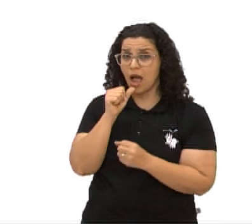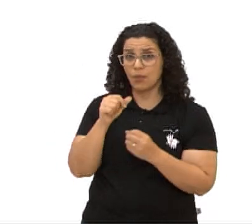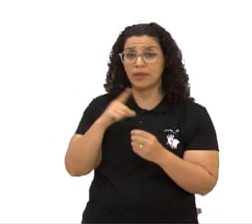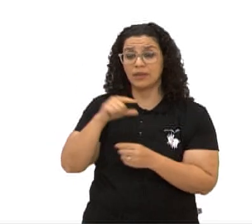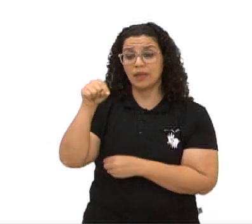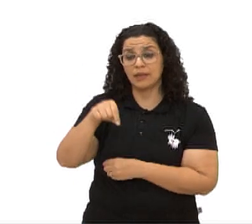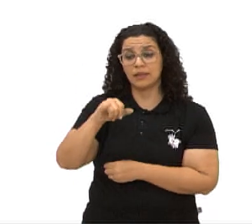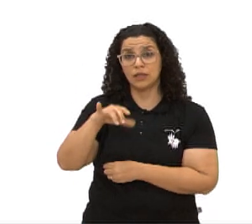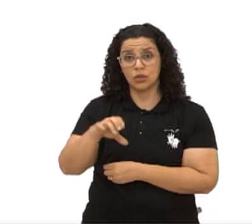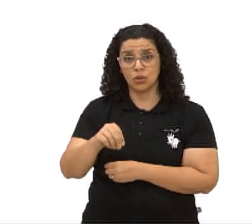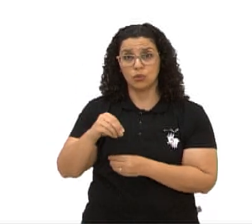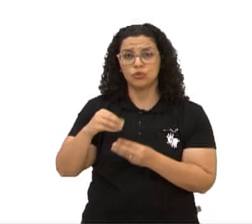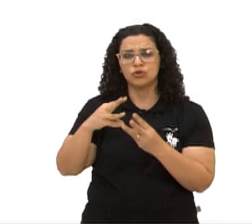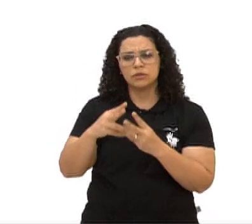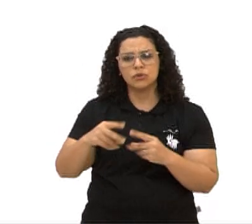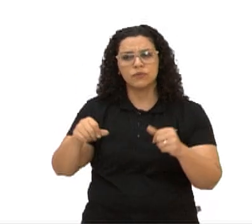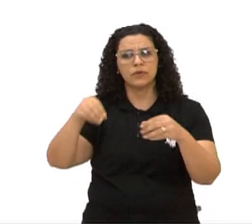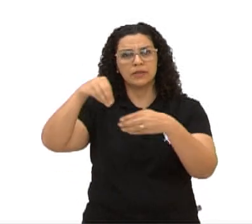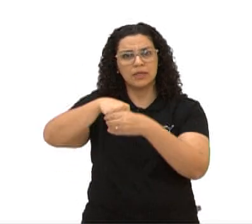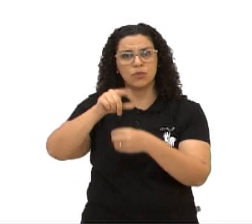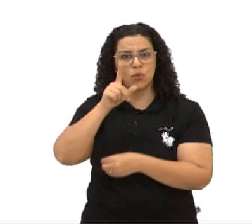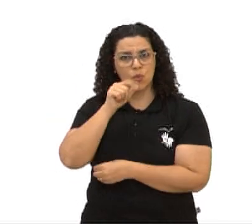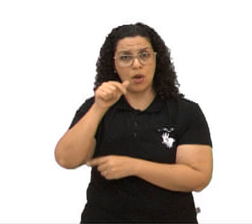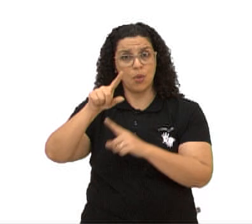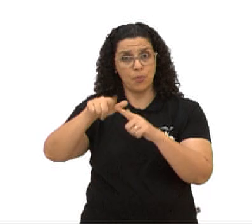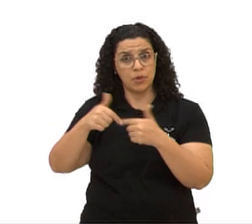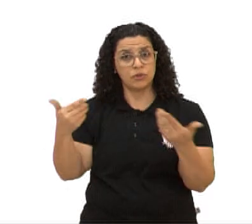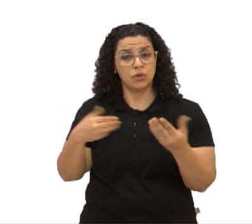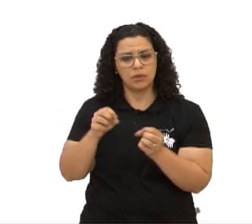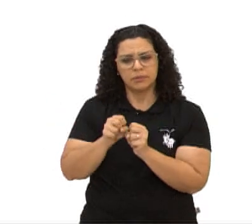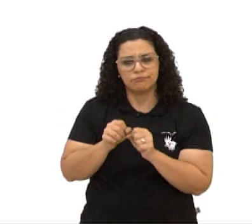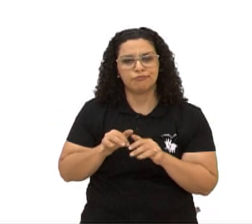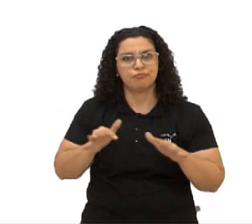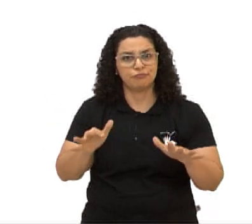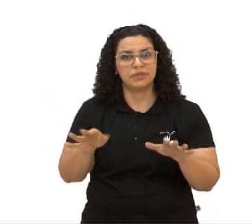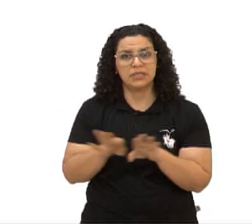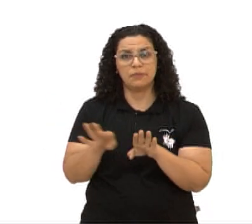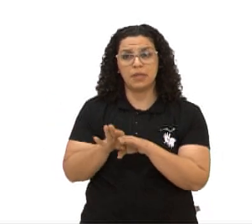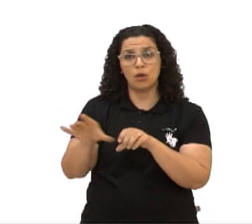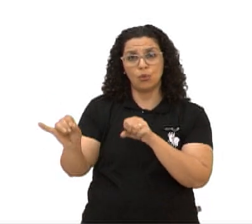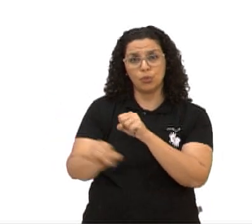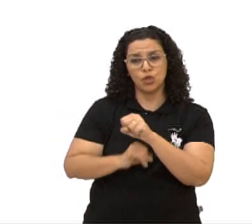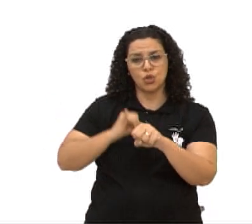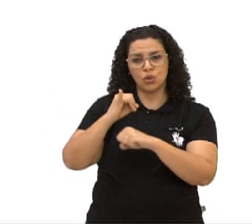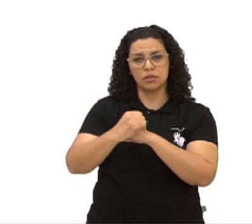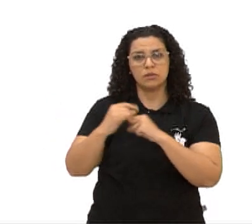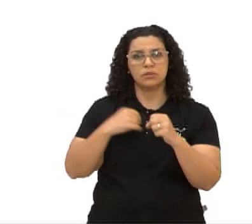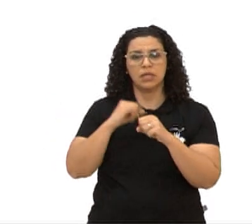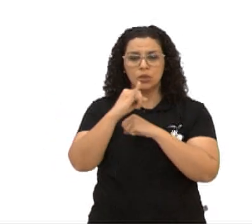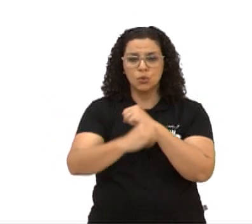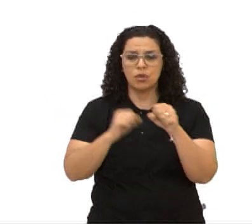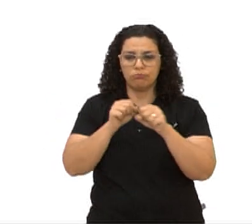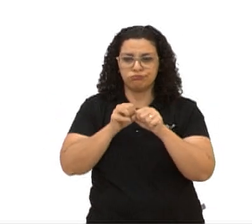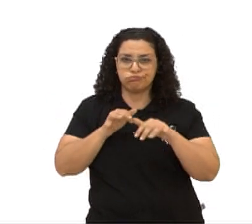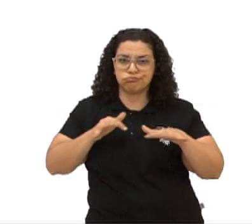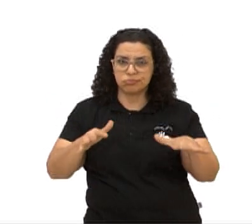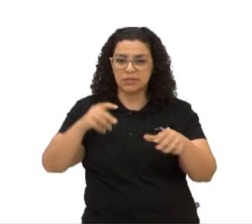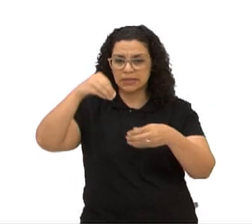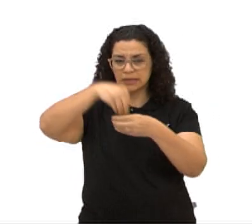composto iônico dissolvido em água, e esse, por dissociação ou ionização, libera seus íons na